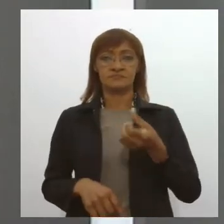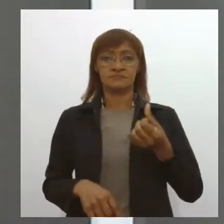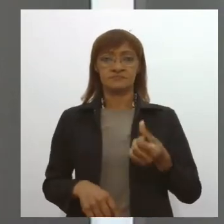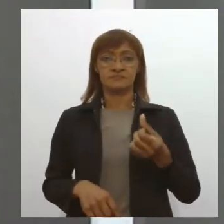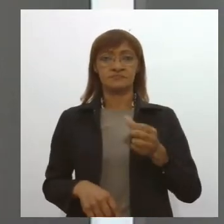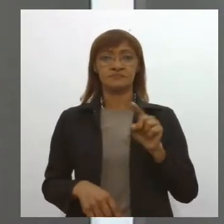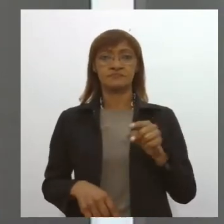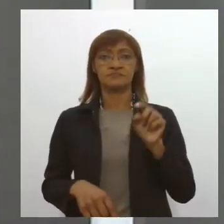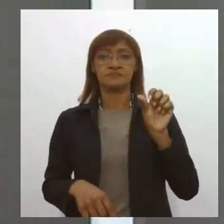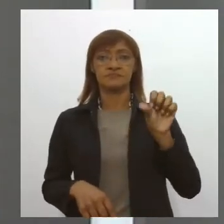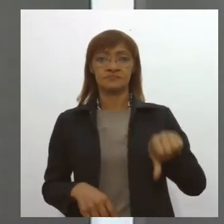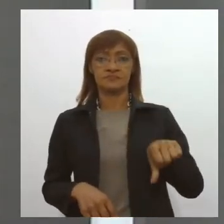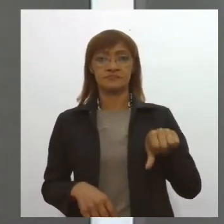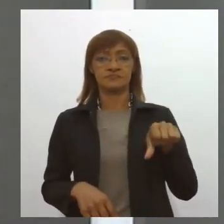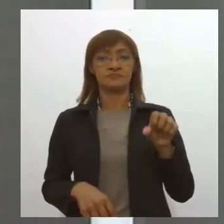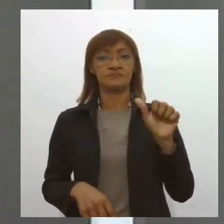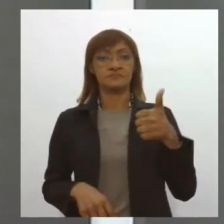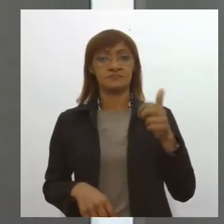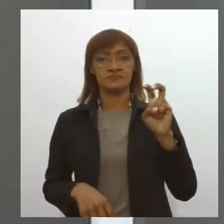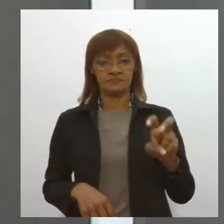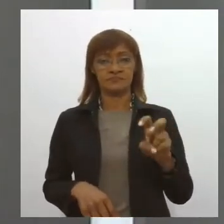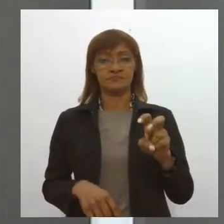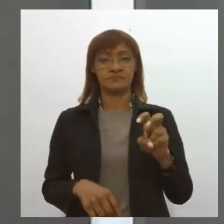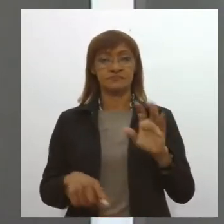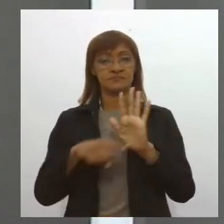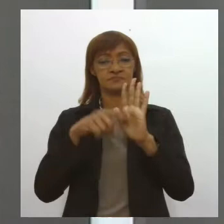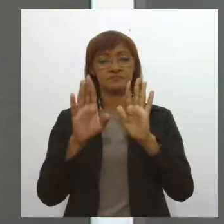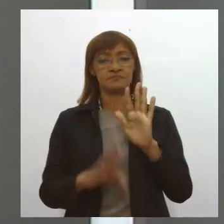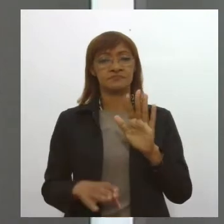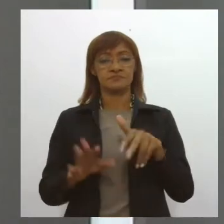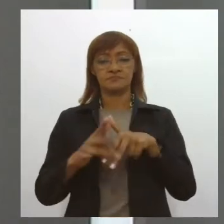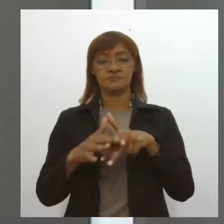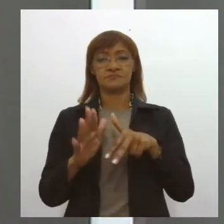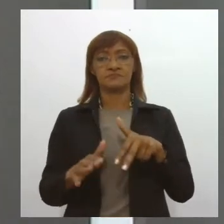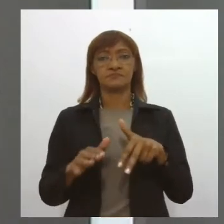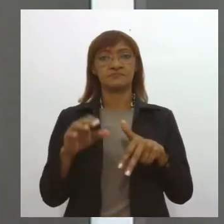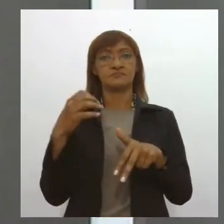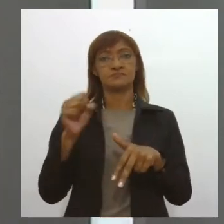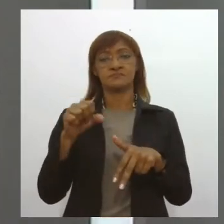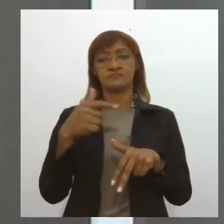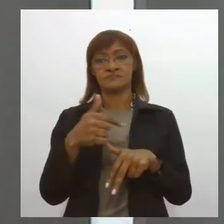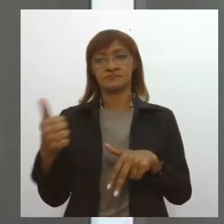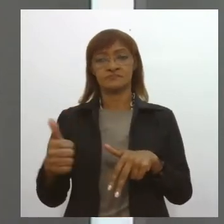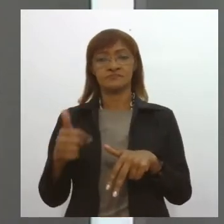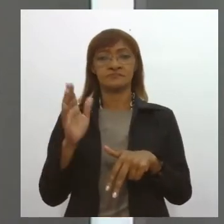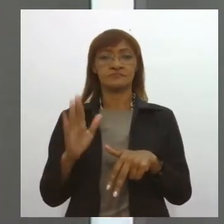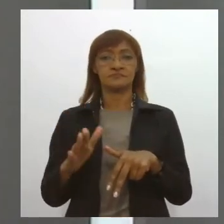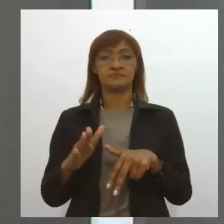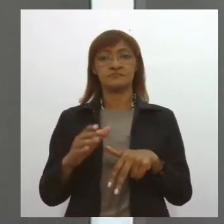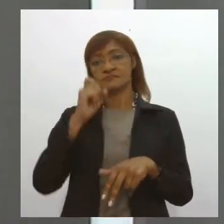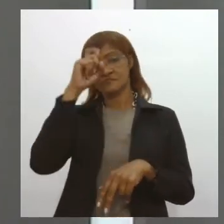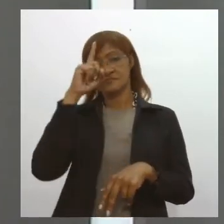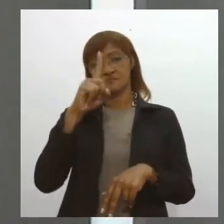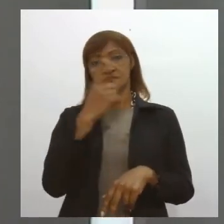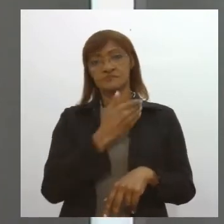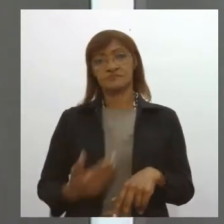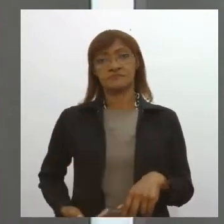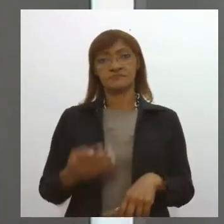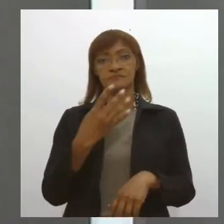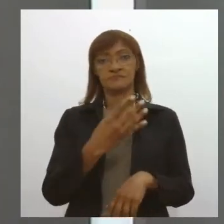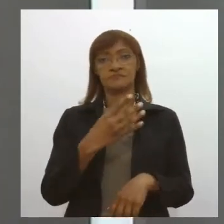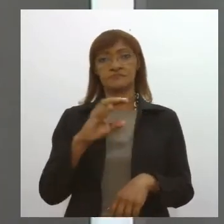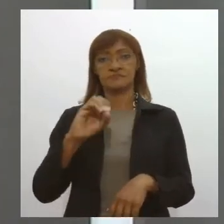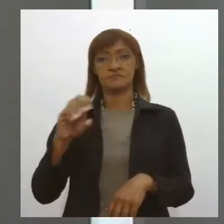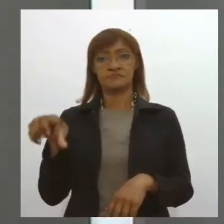206.915 foram negativados. Estão internados 821 pacientes, sendo que no serviço público são 409. Já